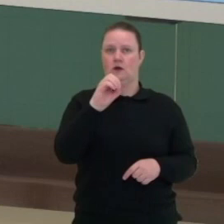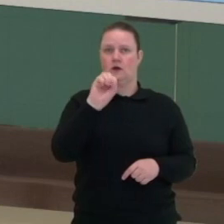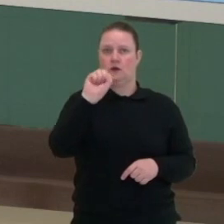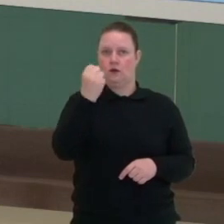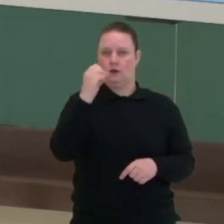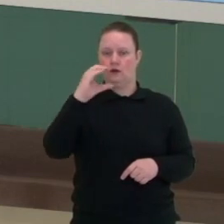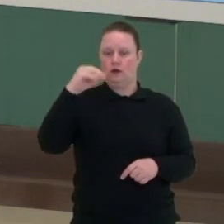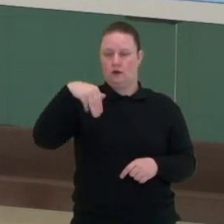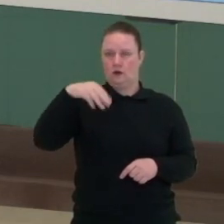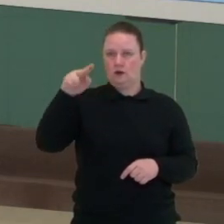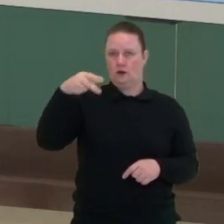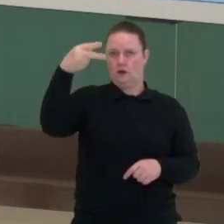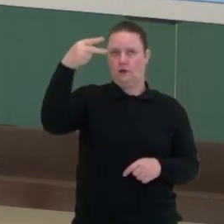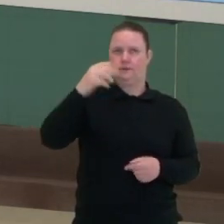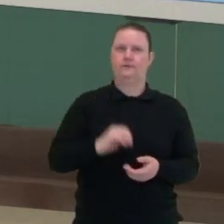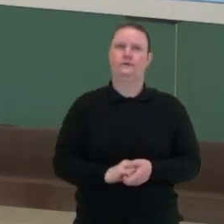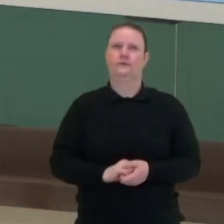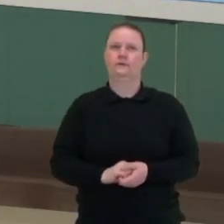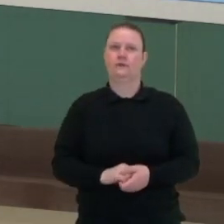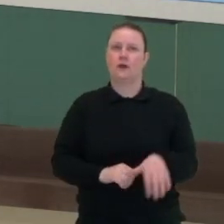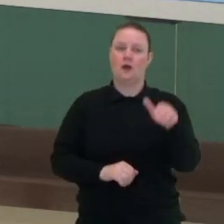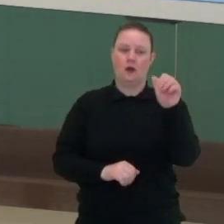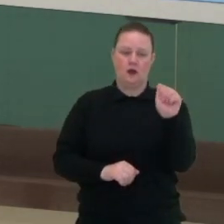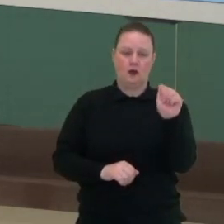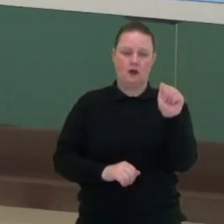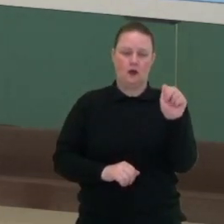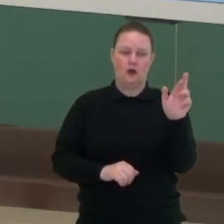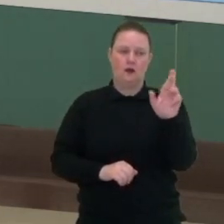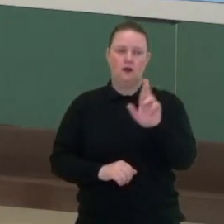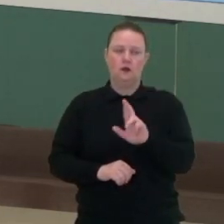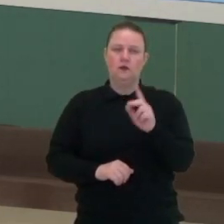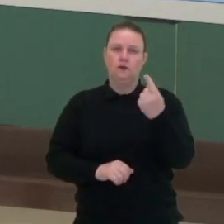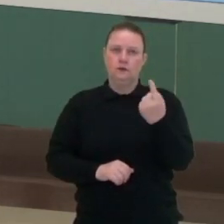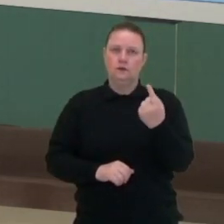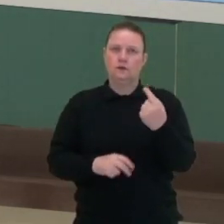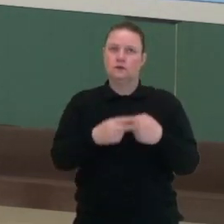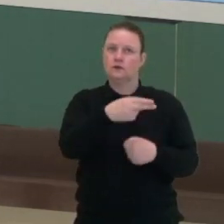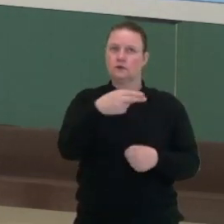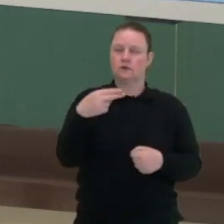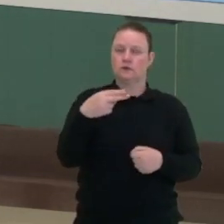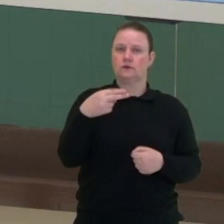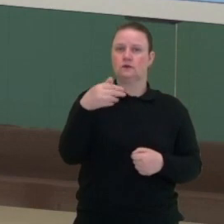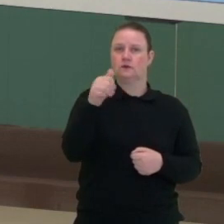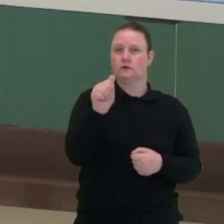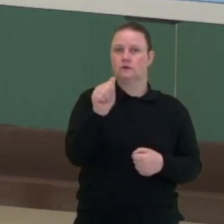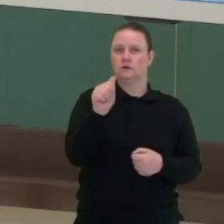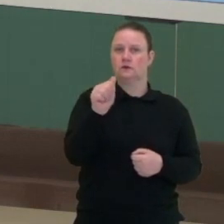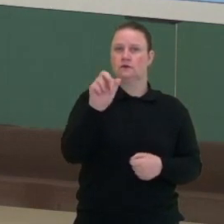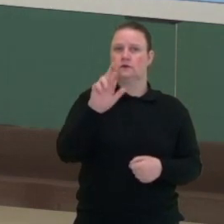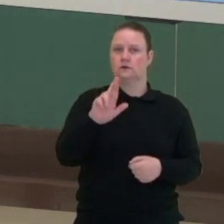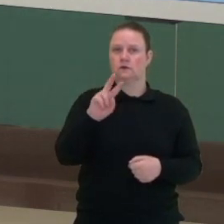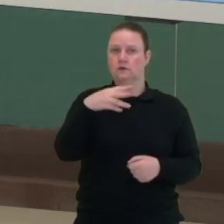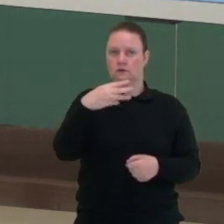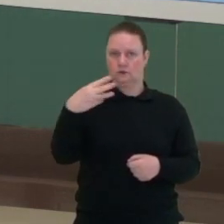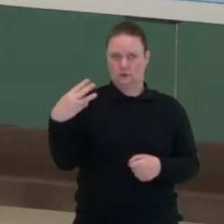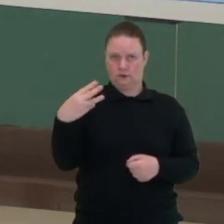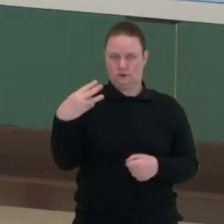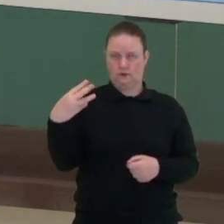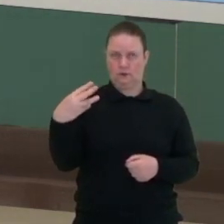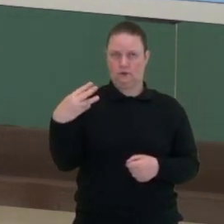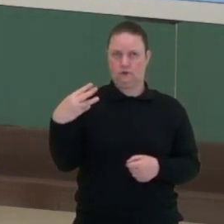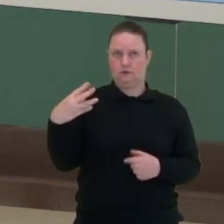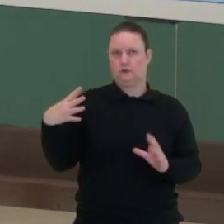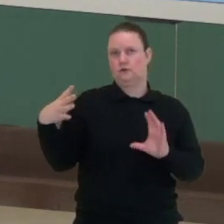área R1 é igual a R3, né? Então, elas possuem a mesma área, tá? Somando essas duas áreas que